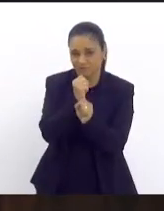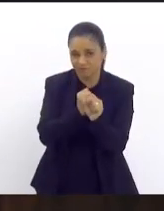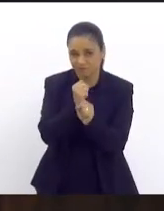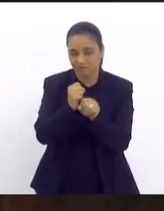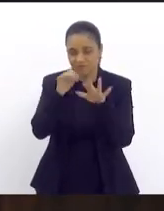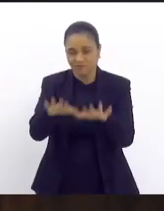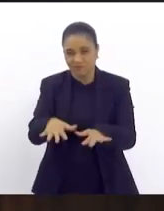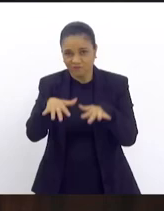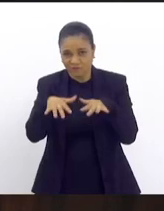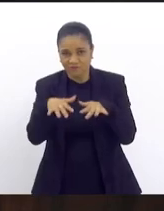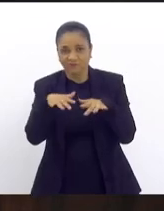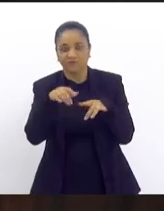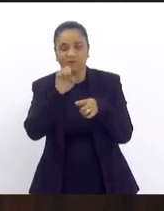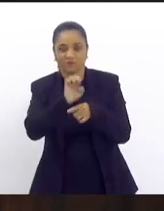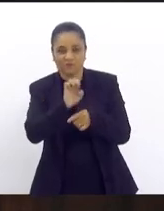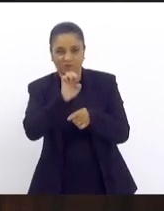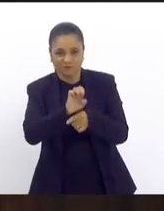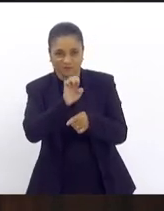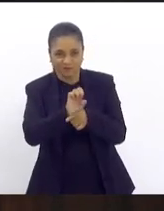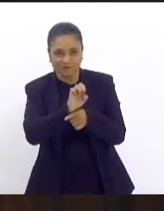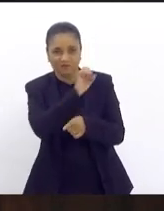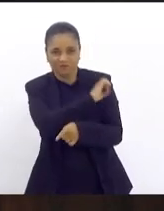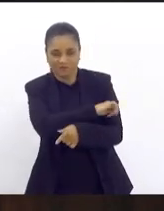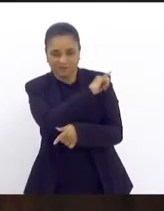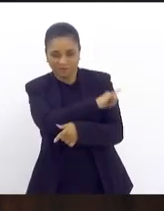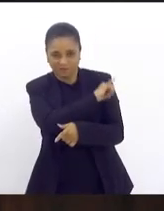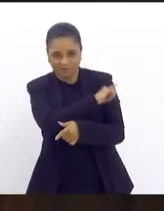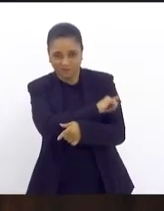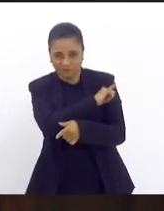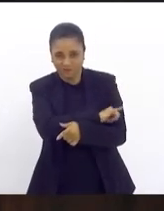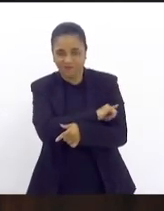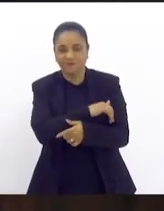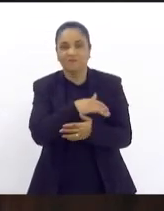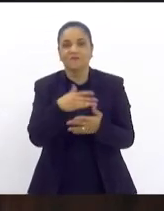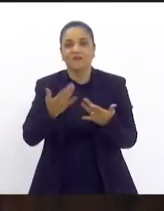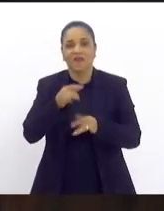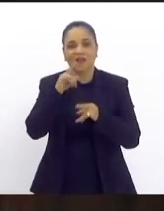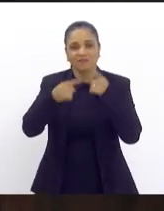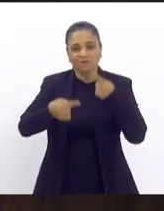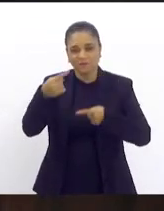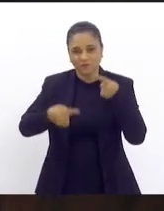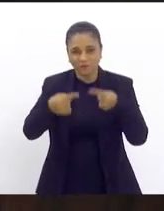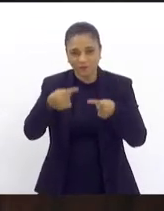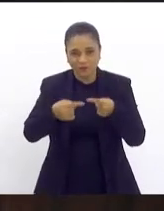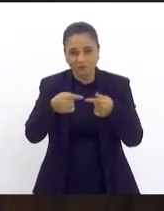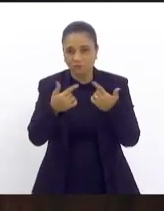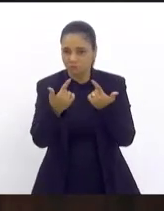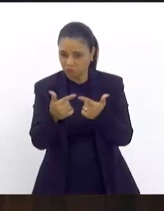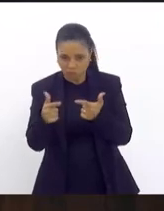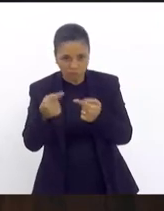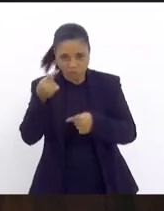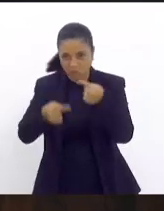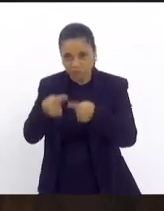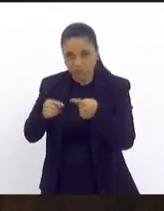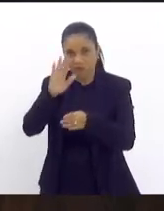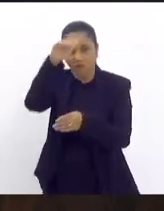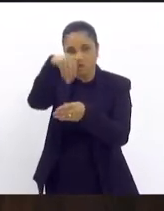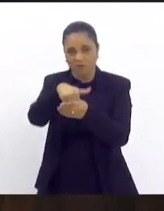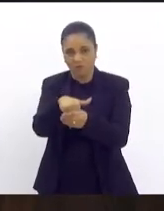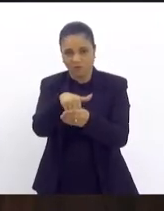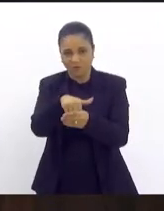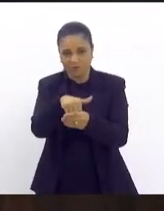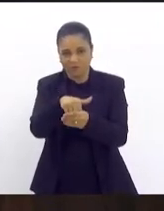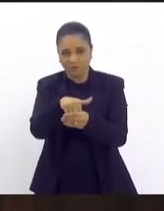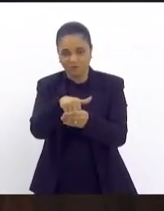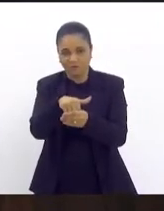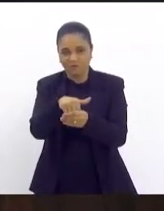do Rio de Janeiro. E da outras providências. Em discussão, não havendo quem queira discutir, em votação,